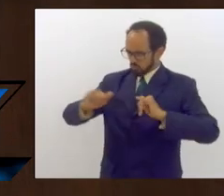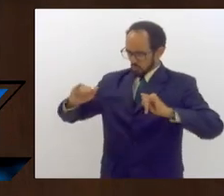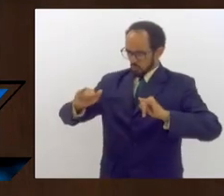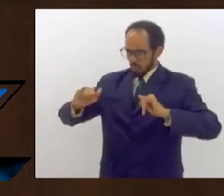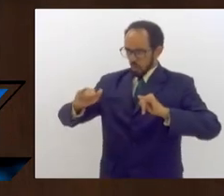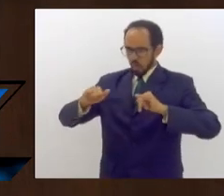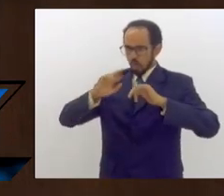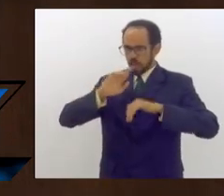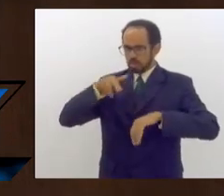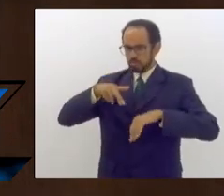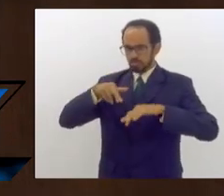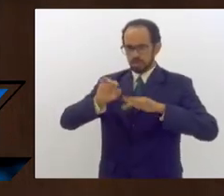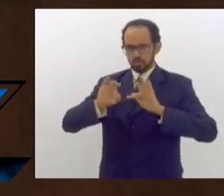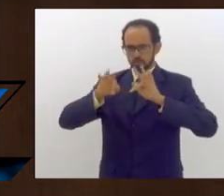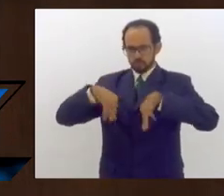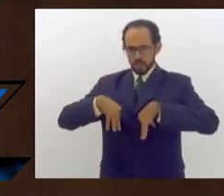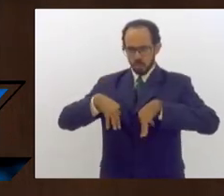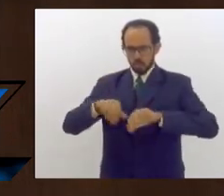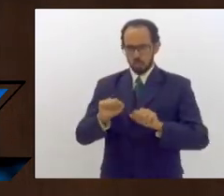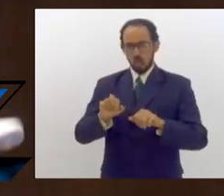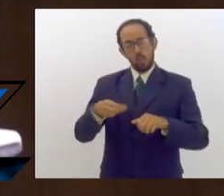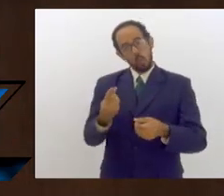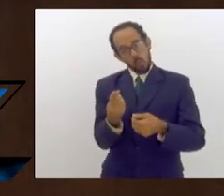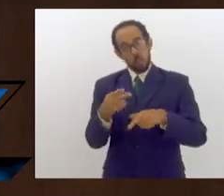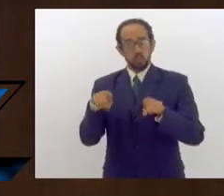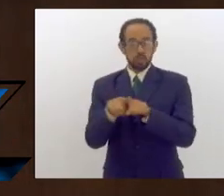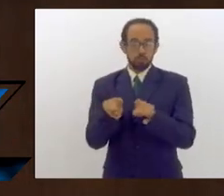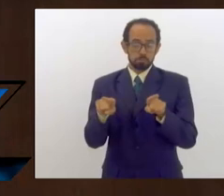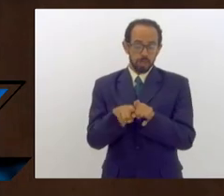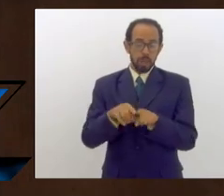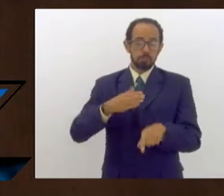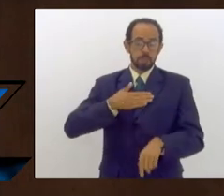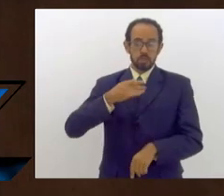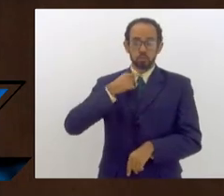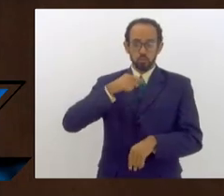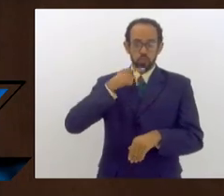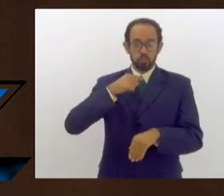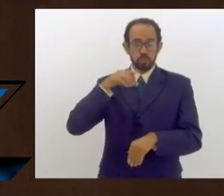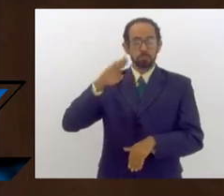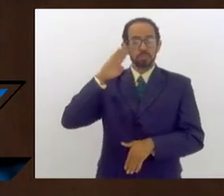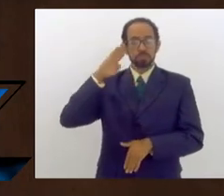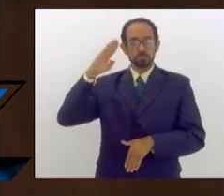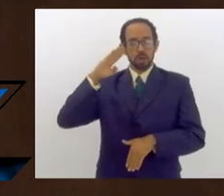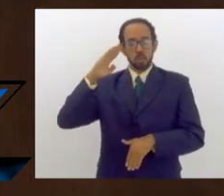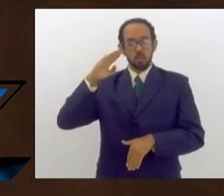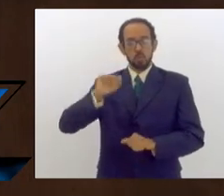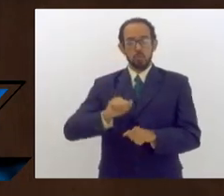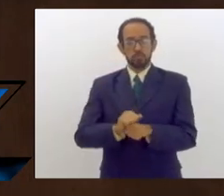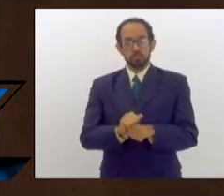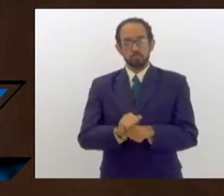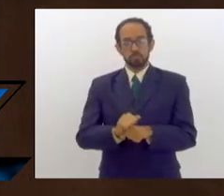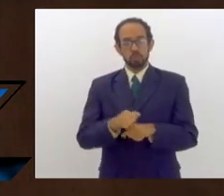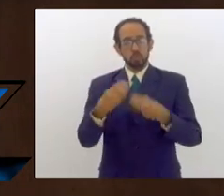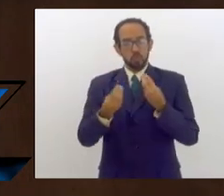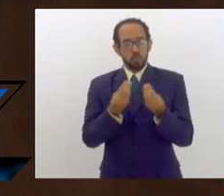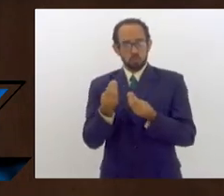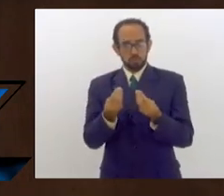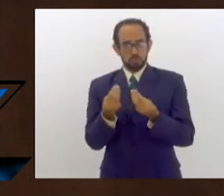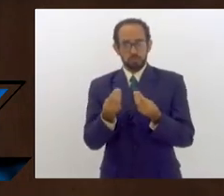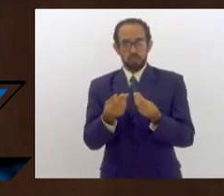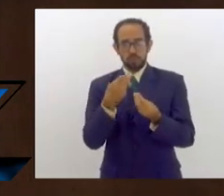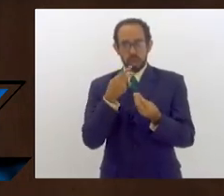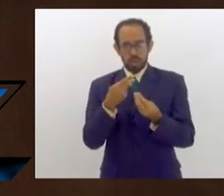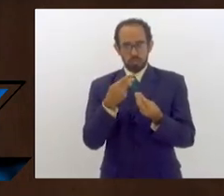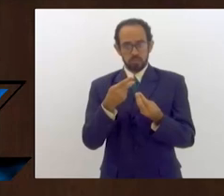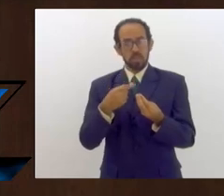final ou ainda a pergunta maior né que eu tô querendo colocar aqui do jeito que a coisa foi colocada volta a falar que